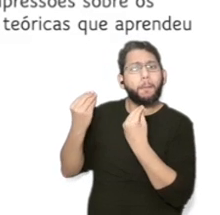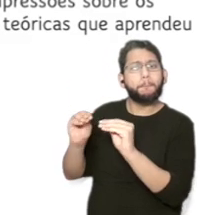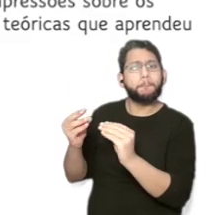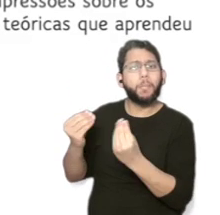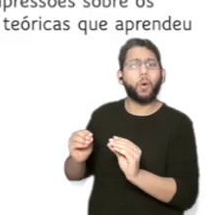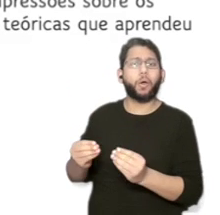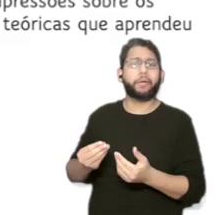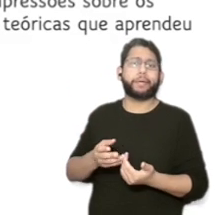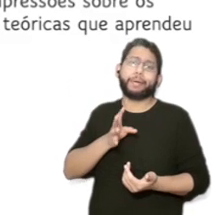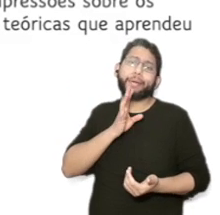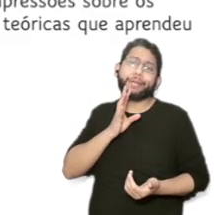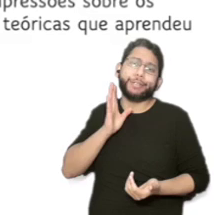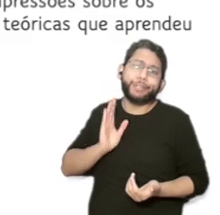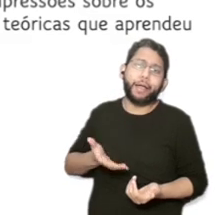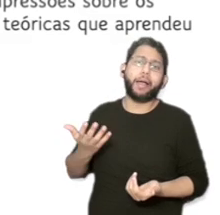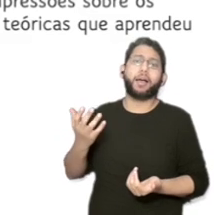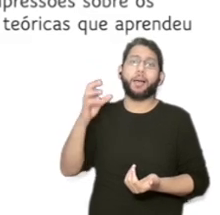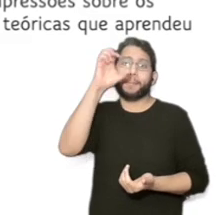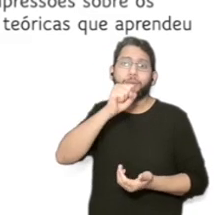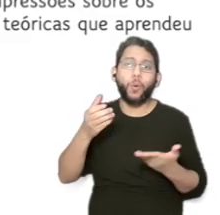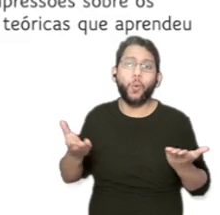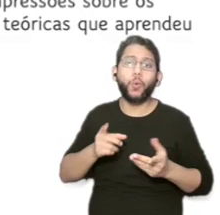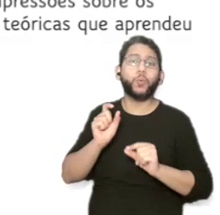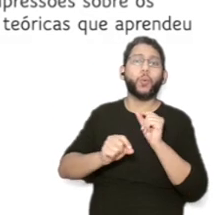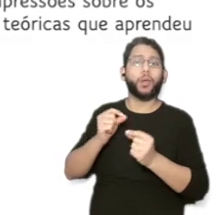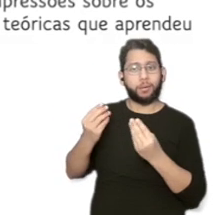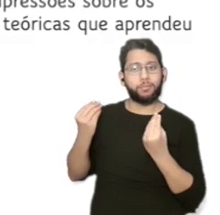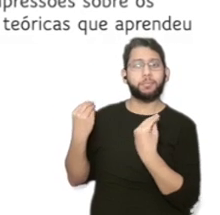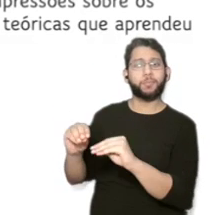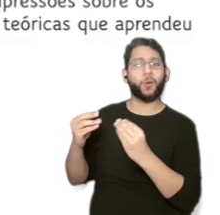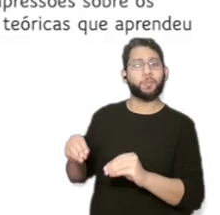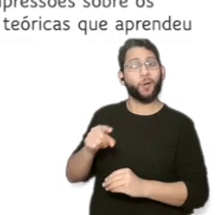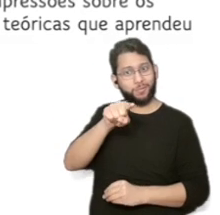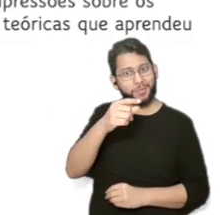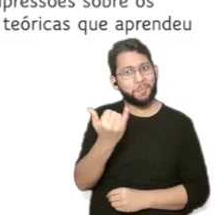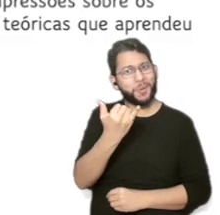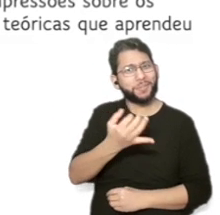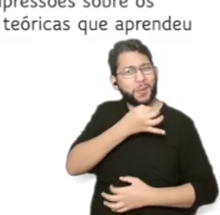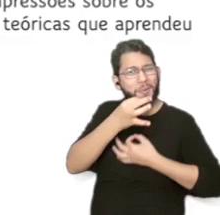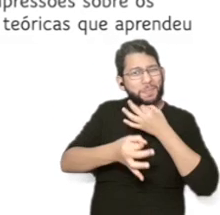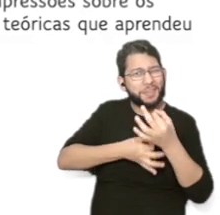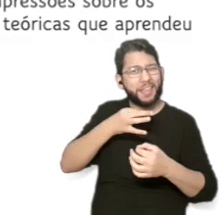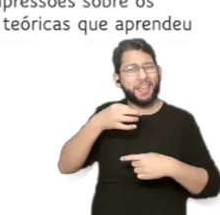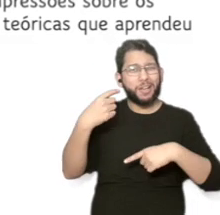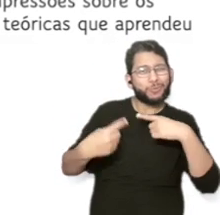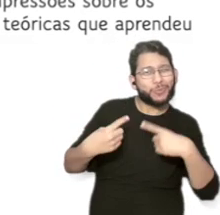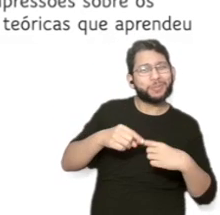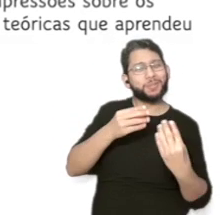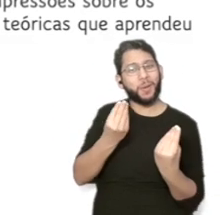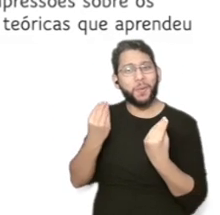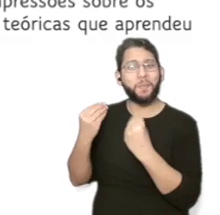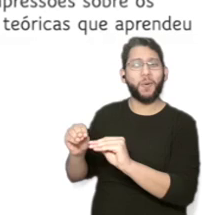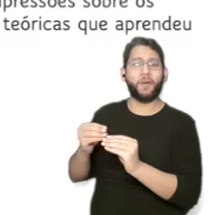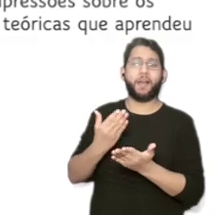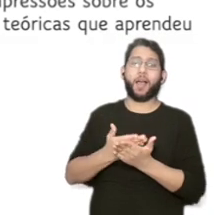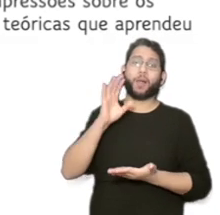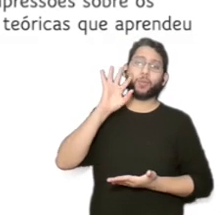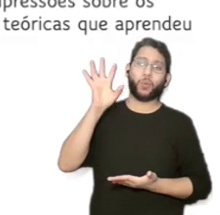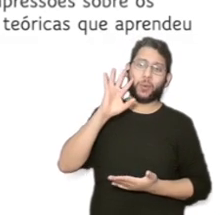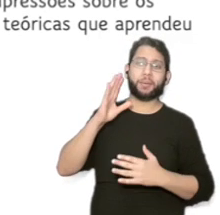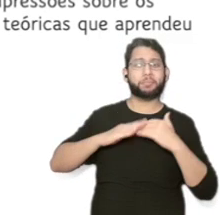vocês aprenderam na aula de hoje. O importante é compartilhar suas impressões, tá? Sobre os conteúdos das aulas teóricas e do que vocês aprenderam até aqui.